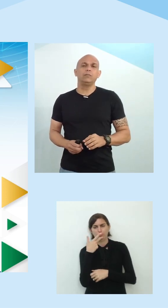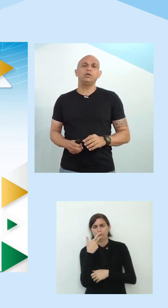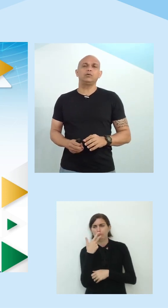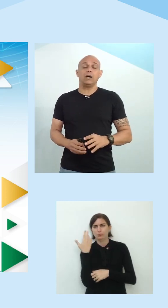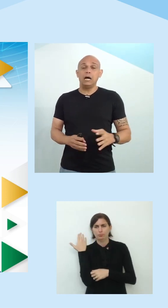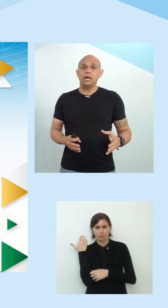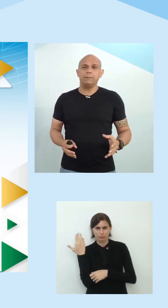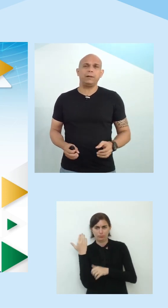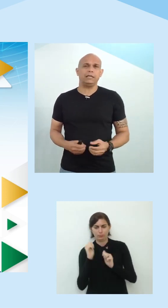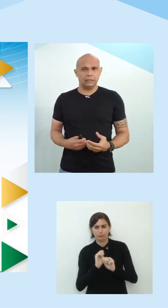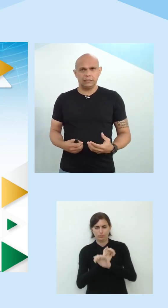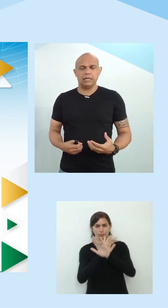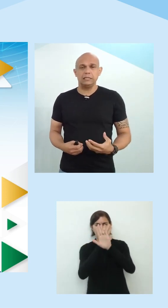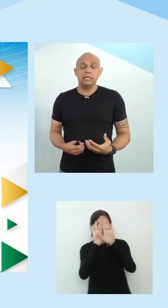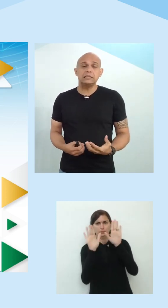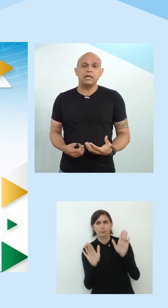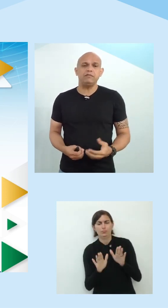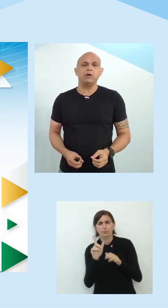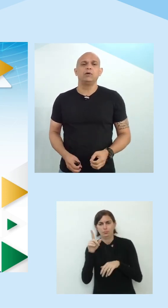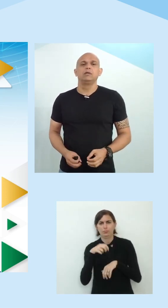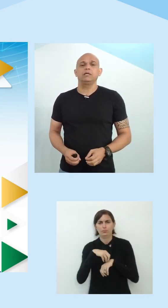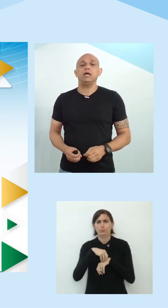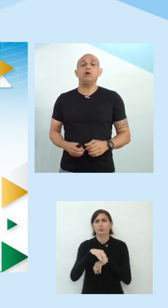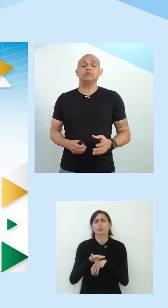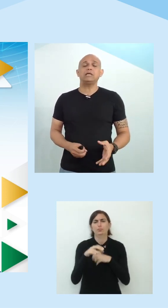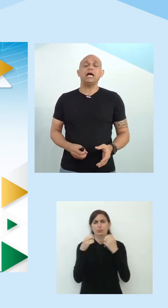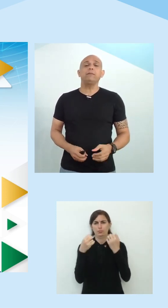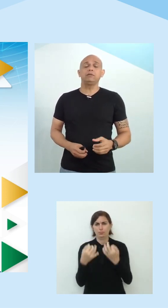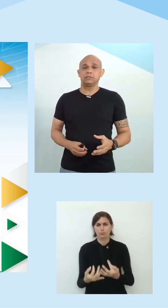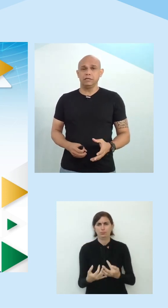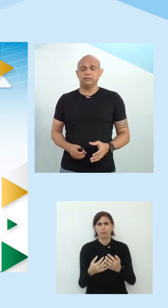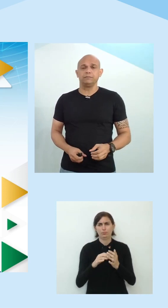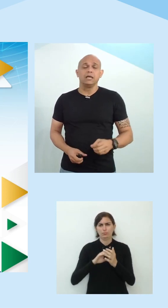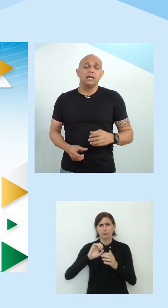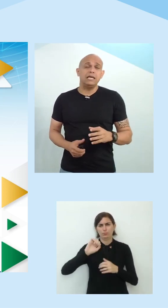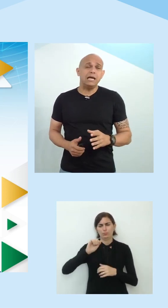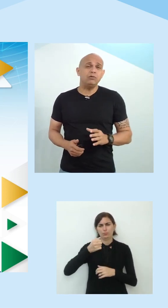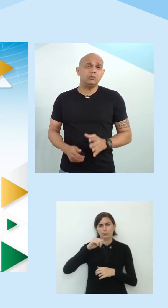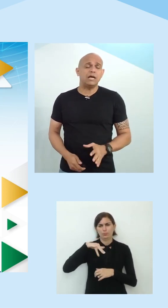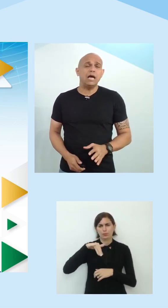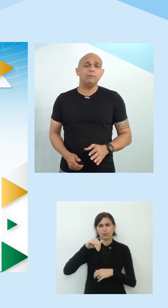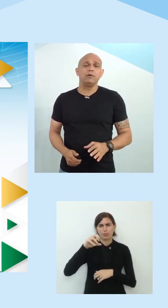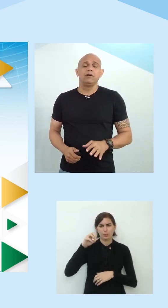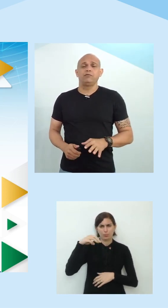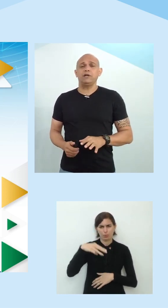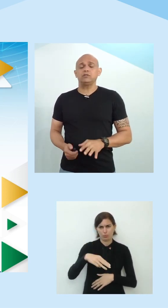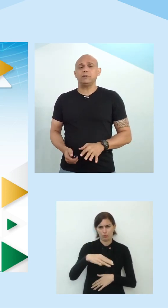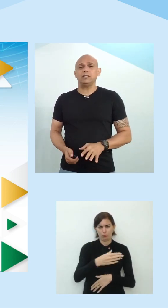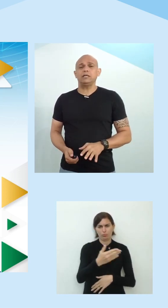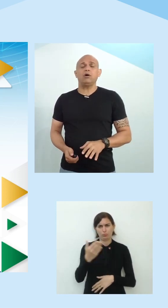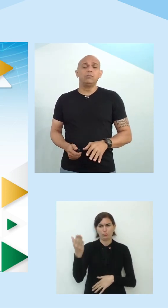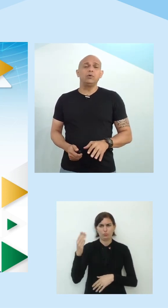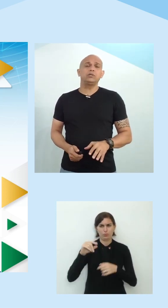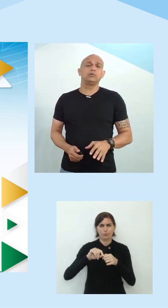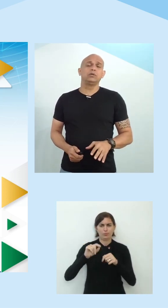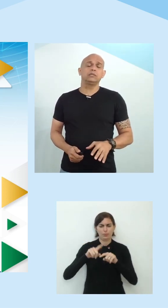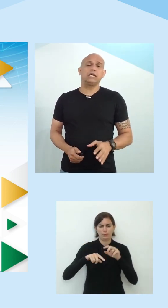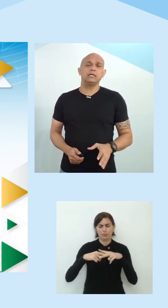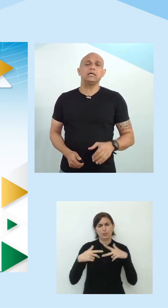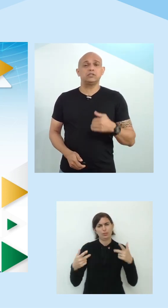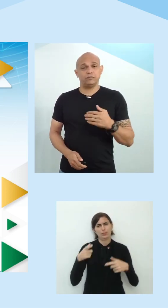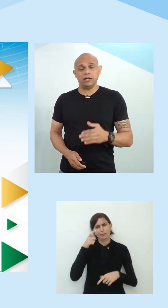assim muito ampla que ele descreveu, né? É o Simon Stevens. E aí o Simon fez um material